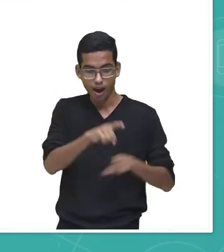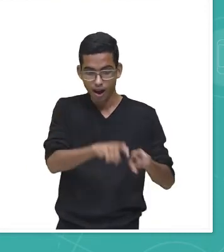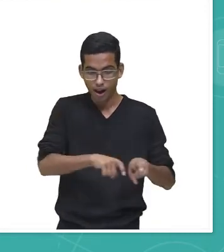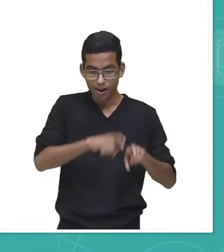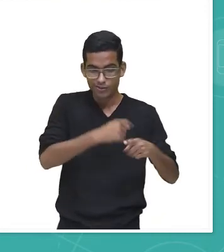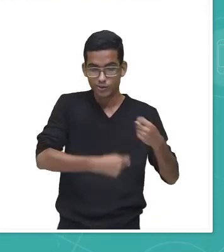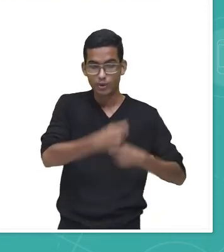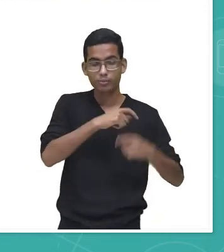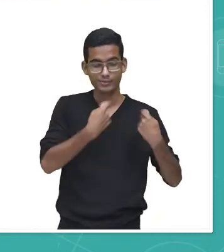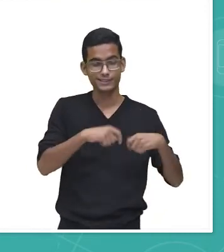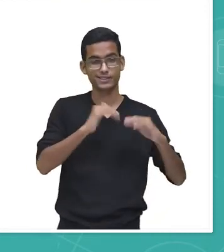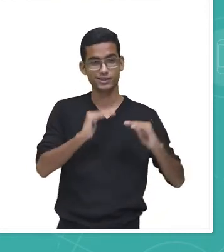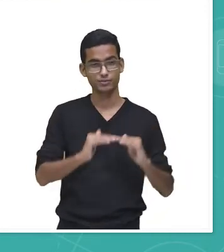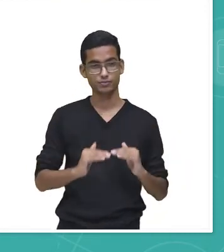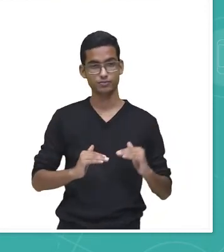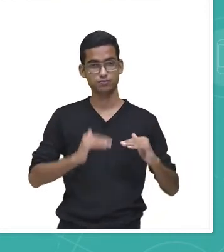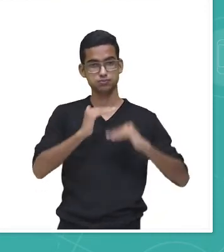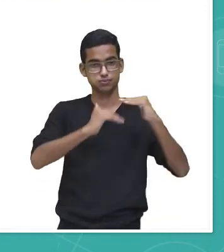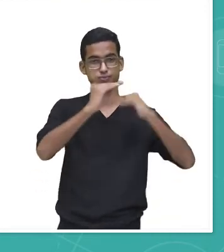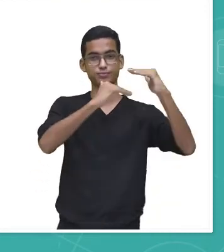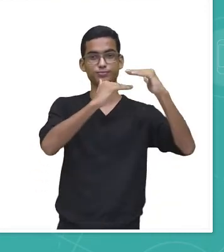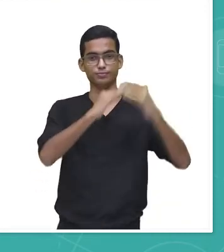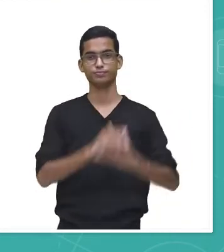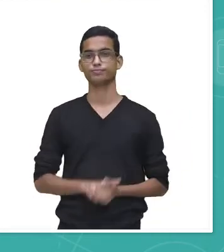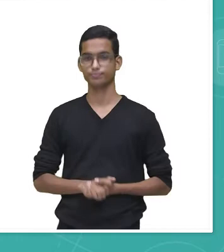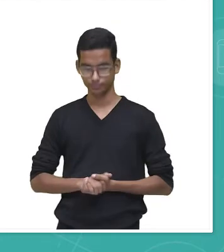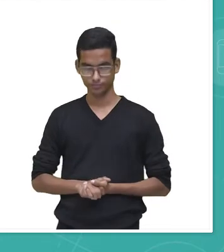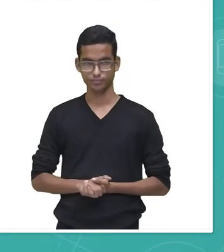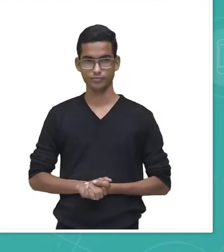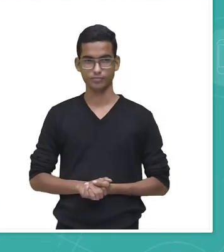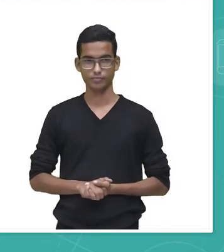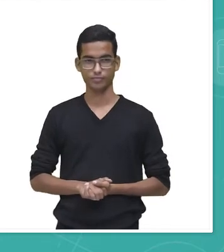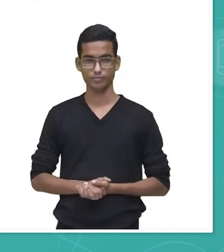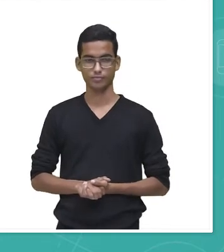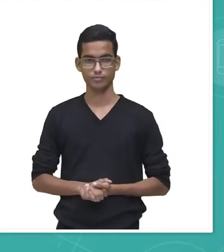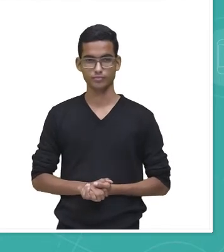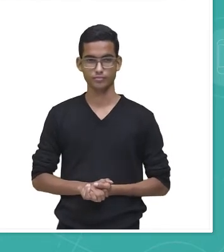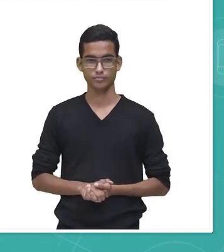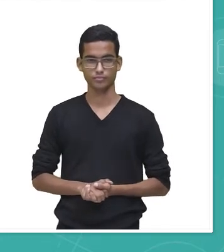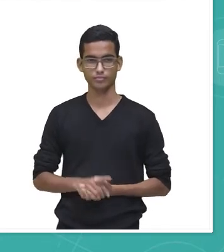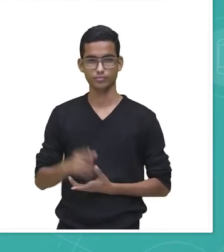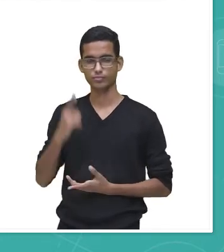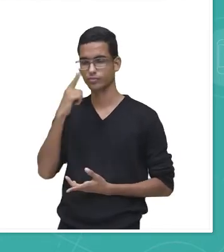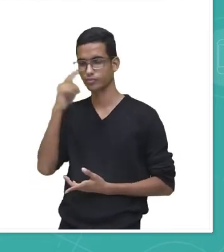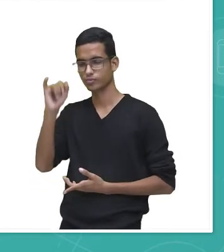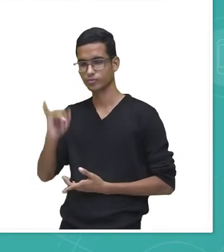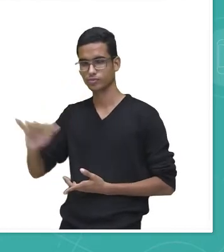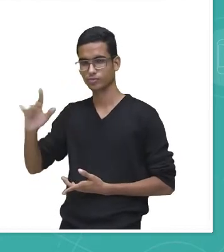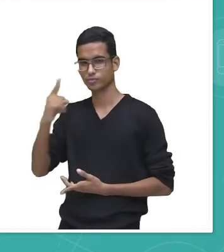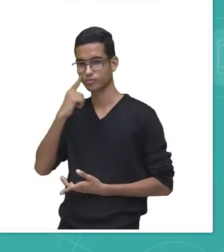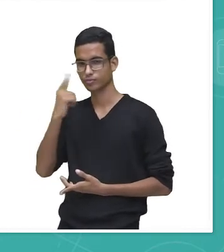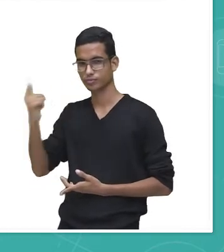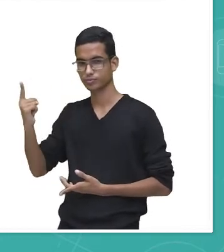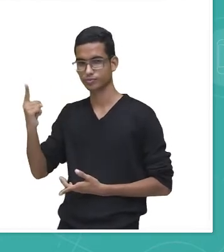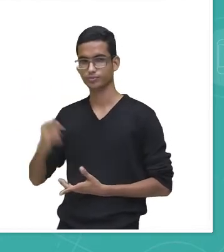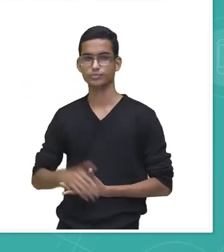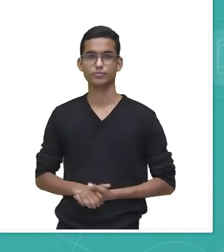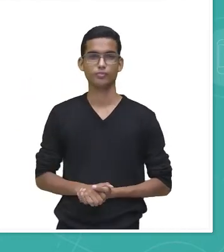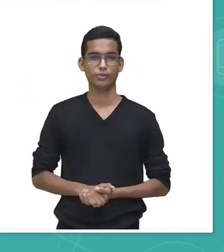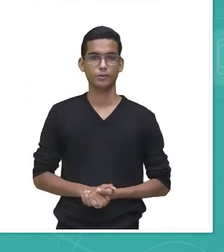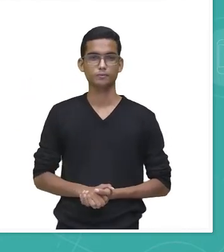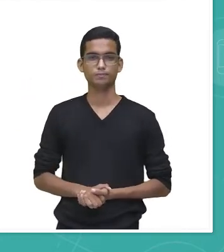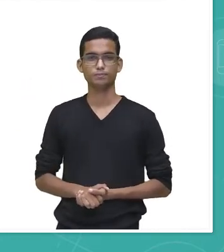Trouxe para vocês uma divisão desse feudo. Vamos lá, então, em forma de imagem, que justamente é para